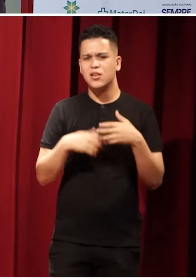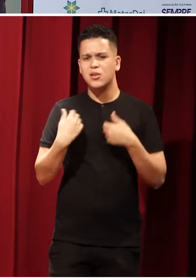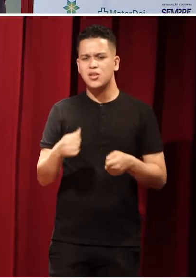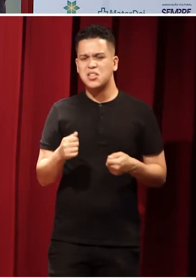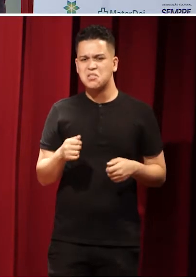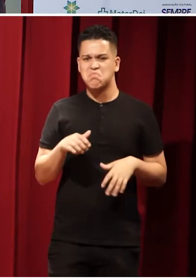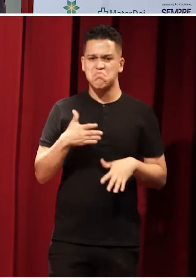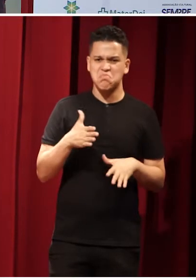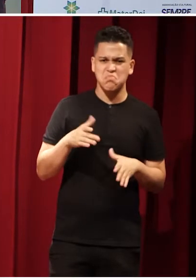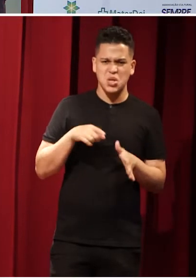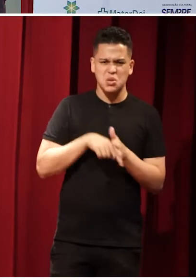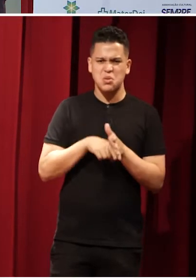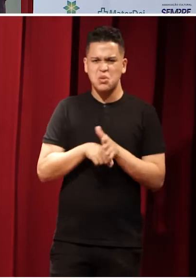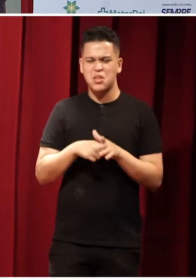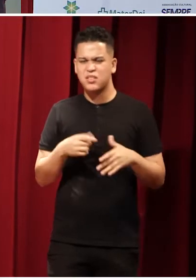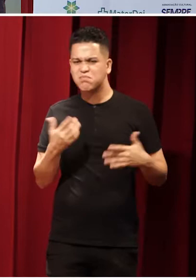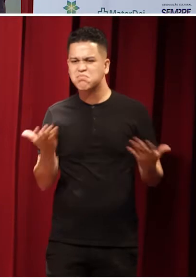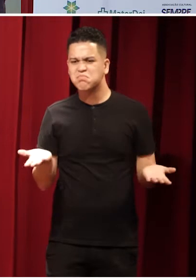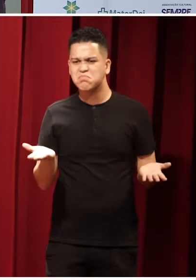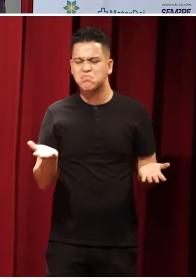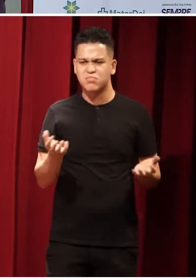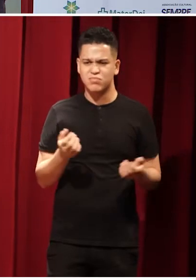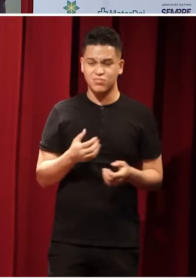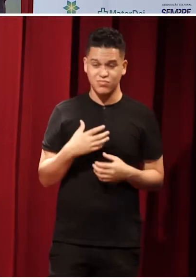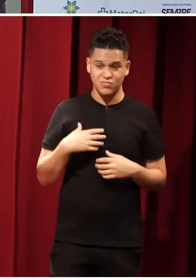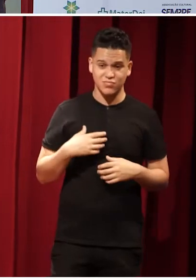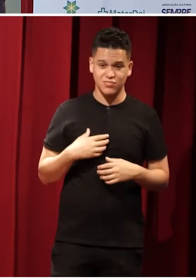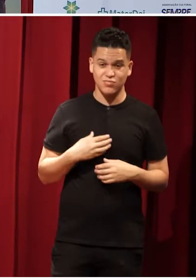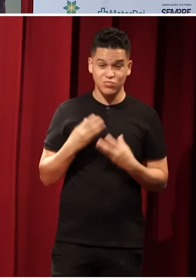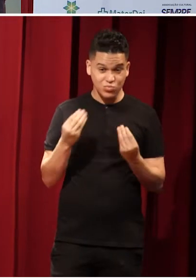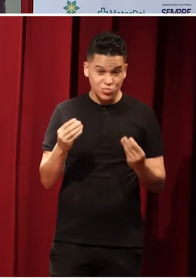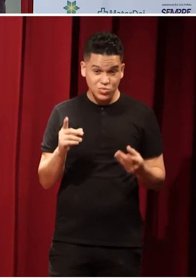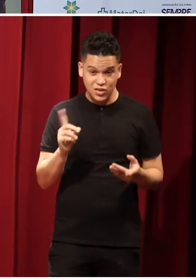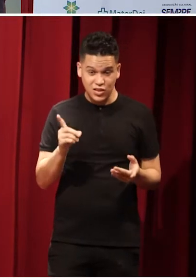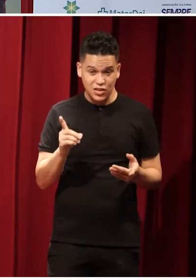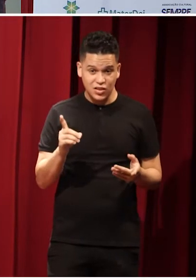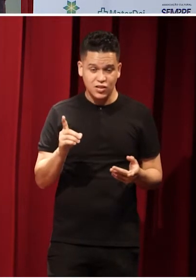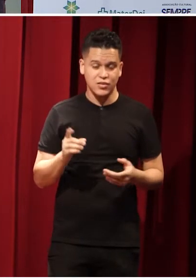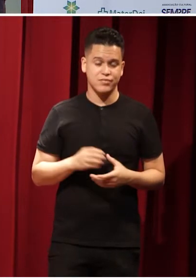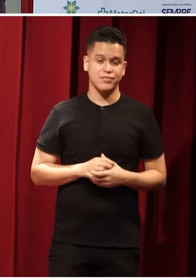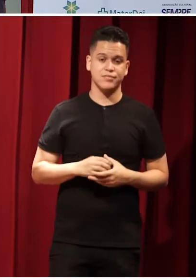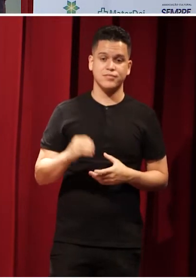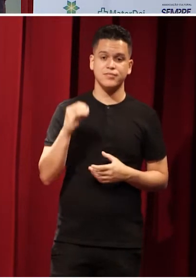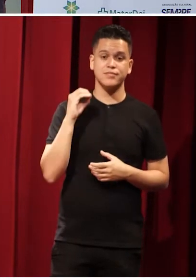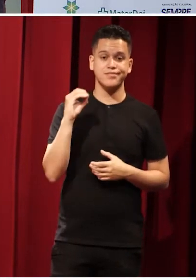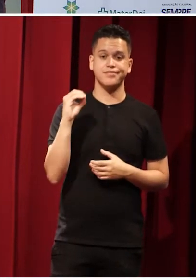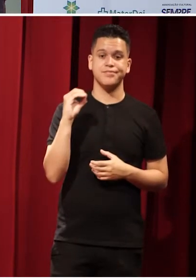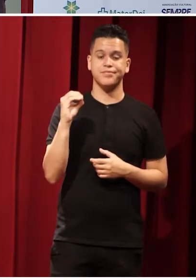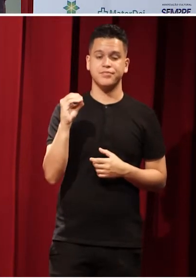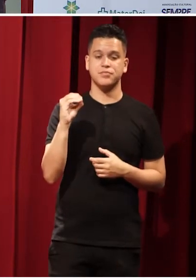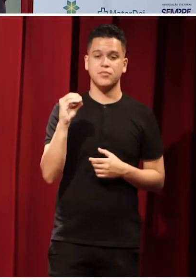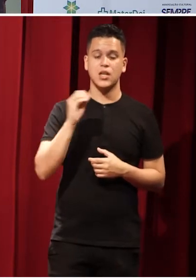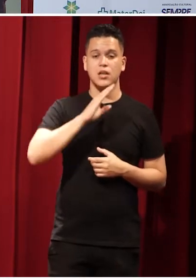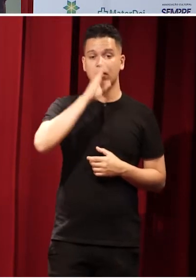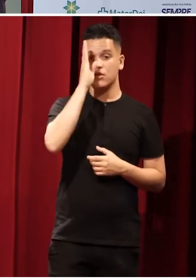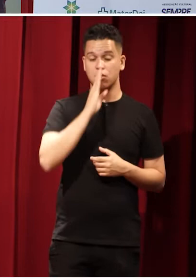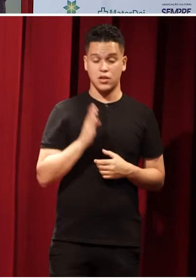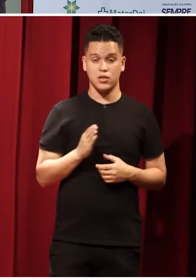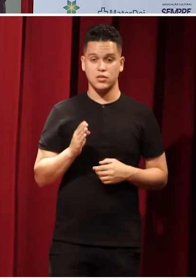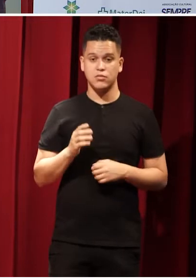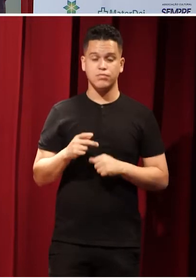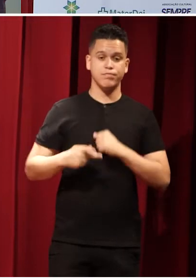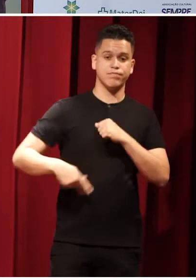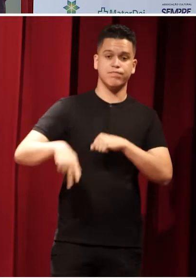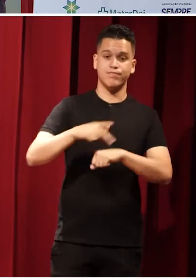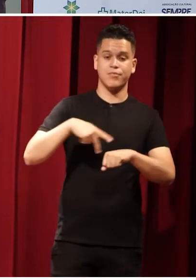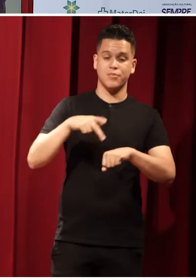ciência e quanta tecnologia? 0. O Brasil é um país